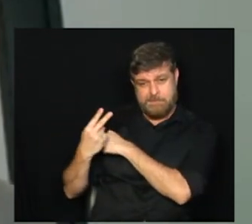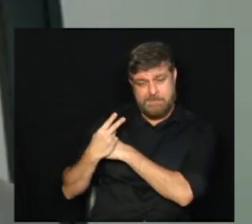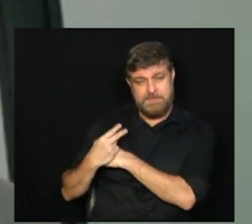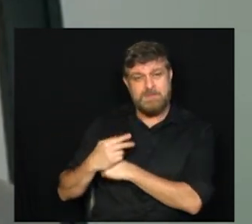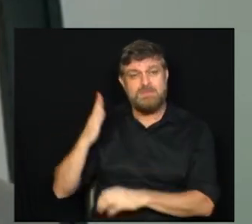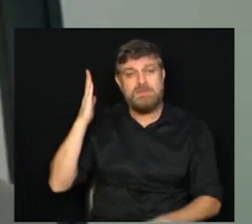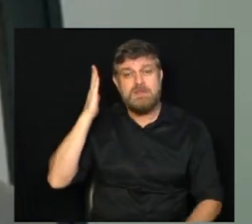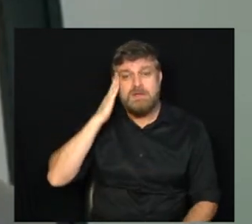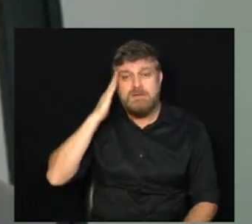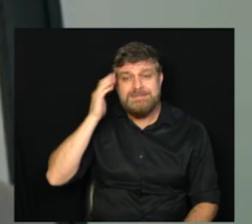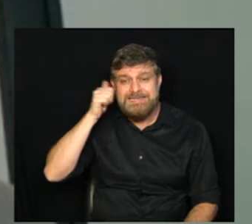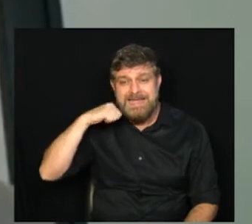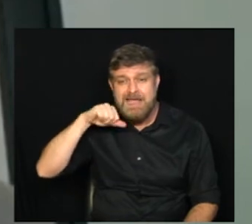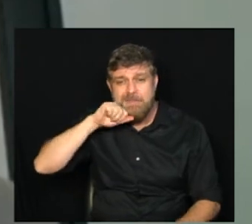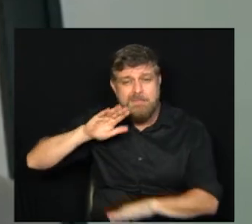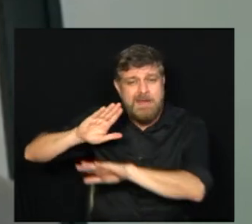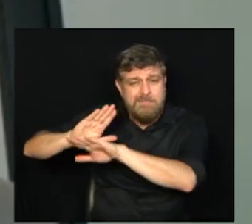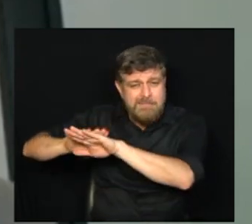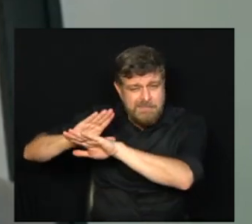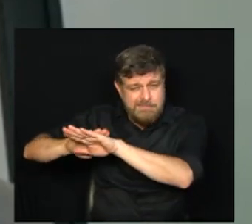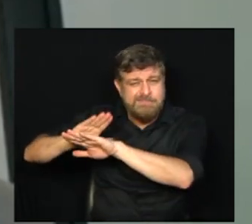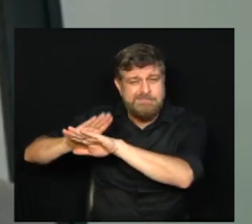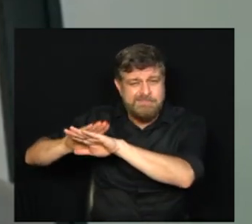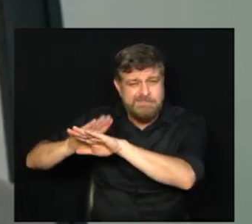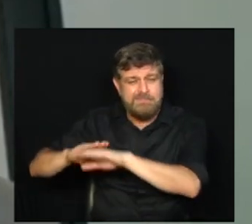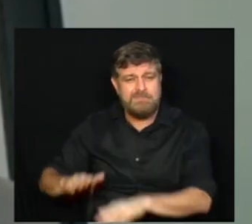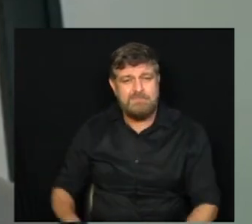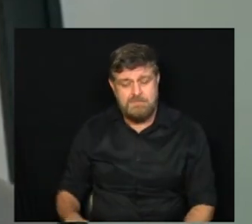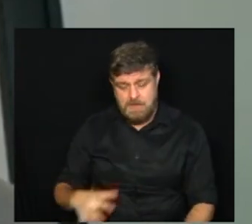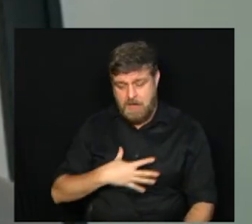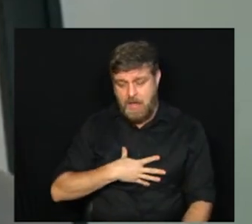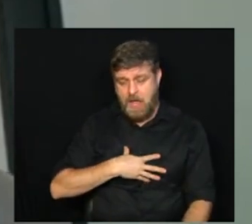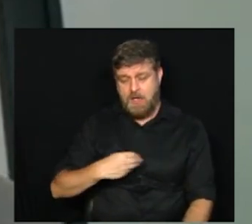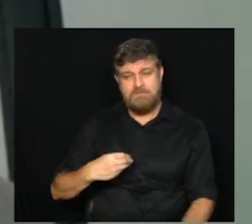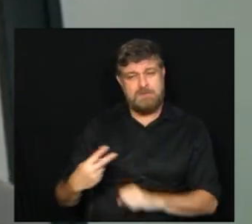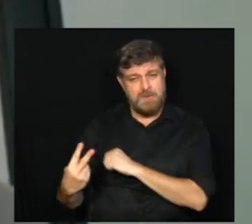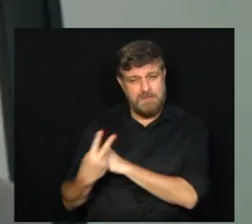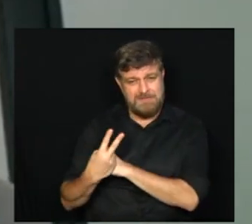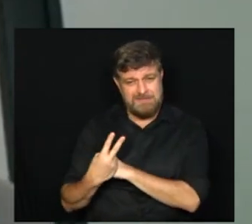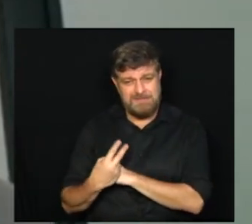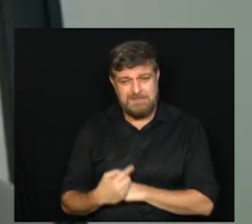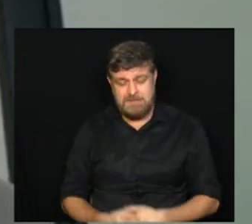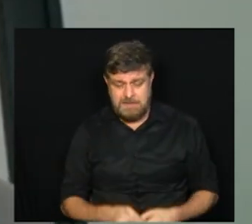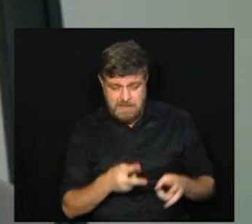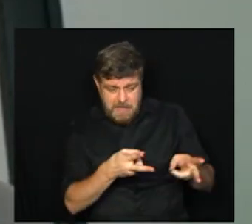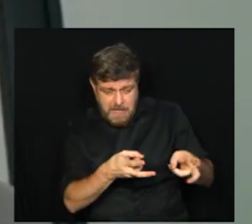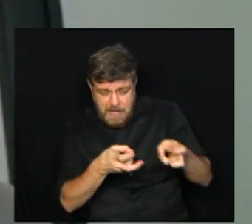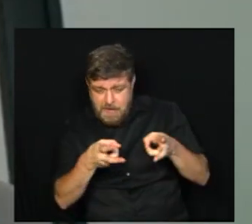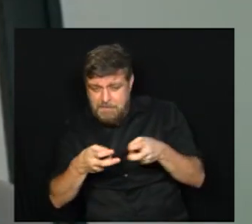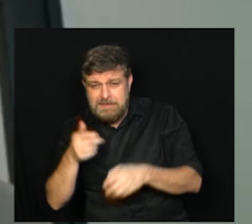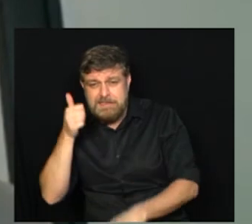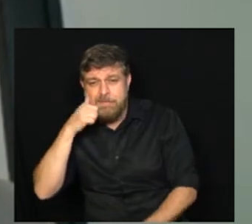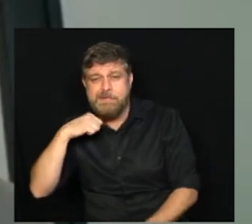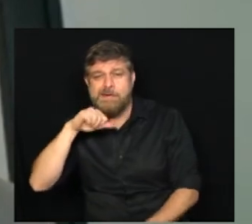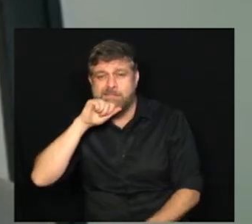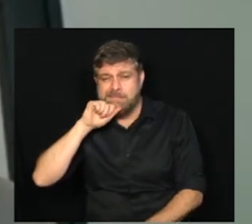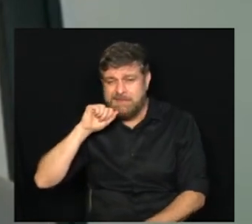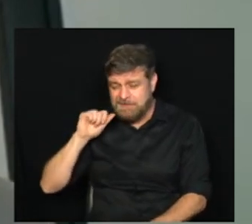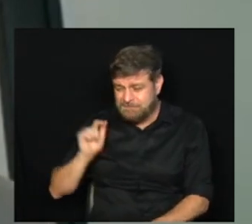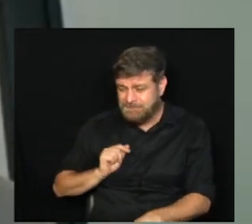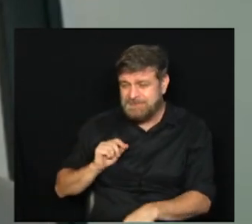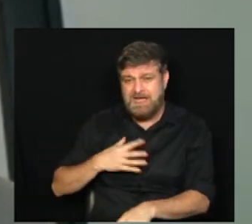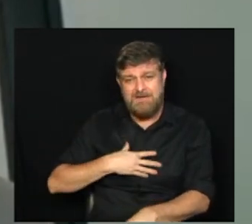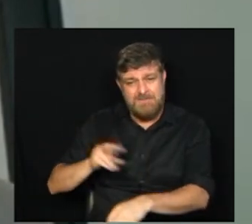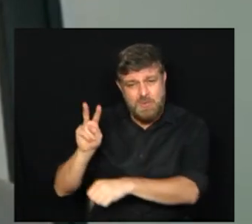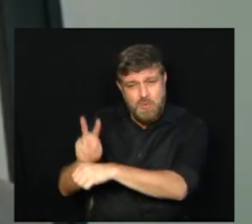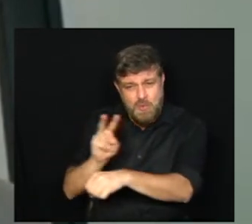o que ela faz por um filho. E a gente vê o que as mães têm feito pelos filhos. E está na hora da gente chamar